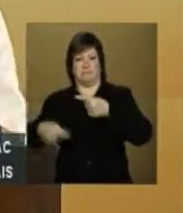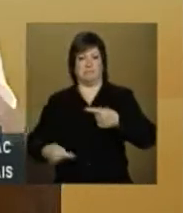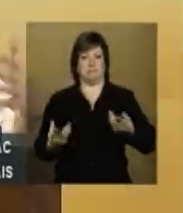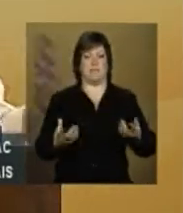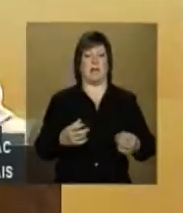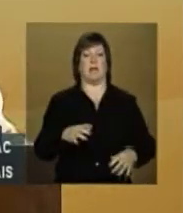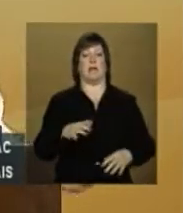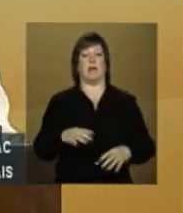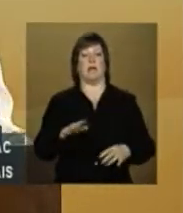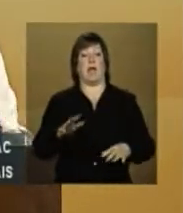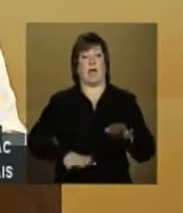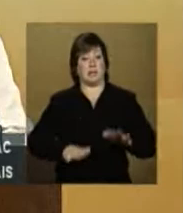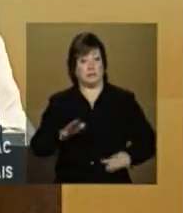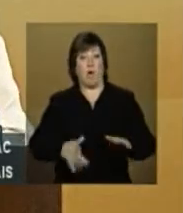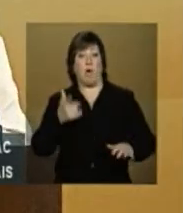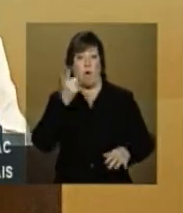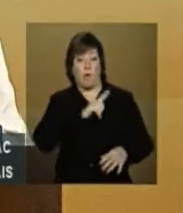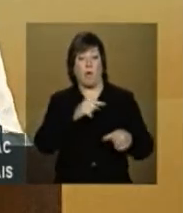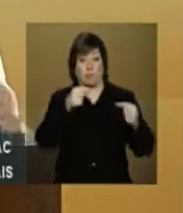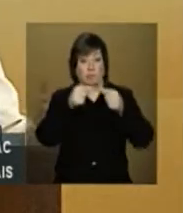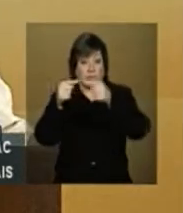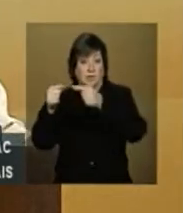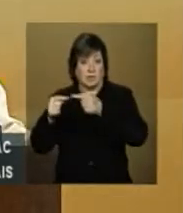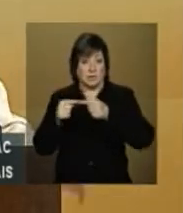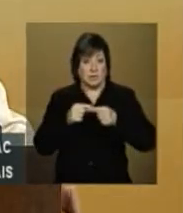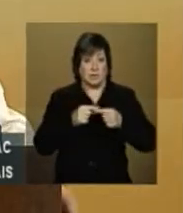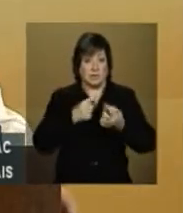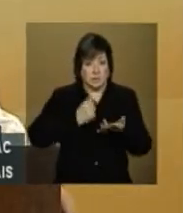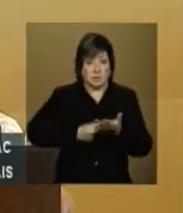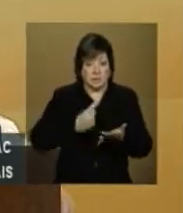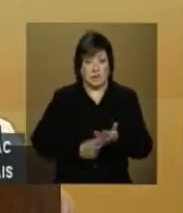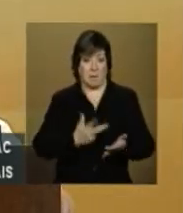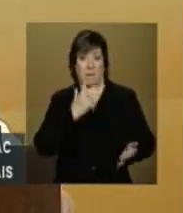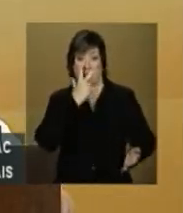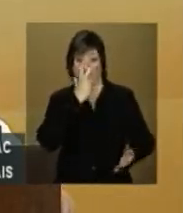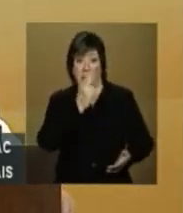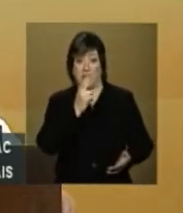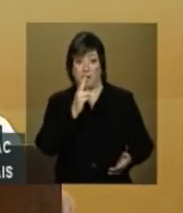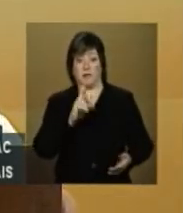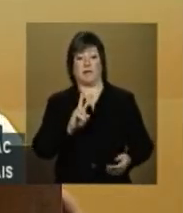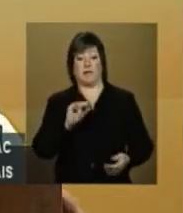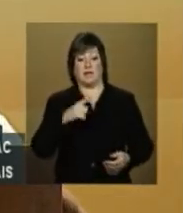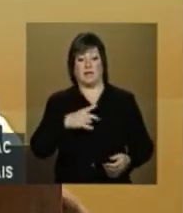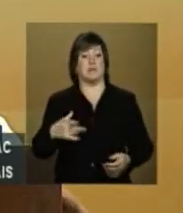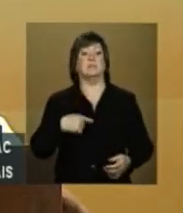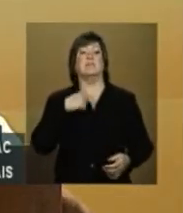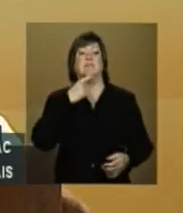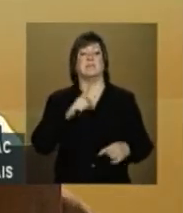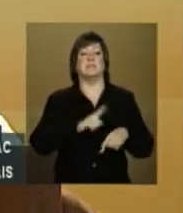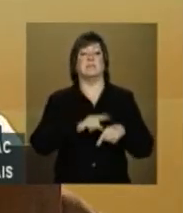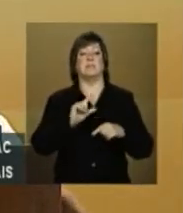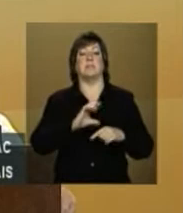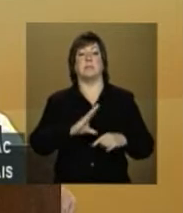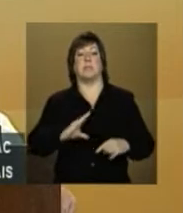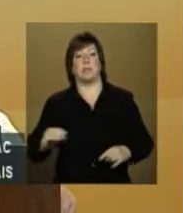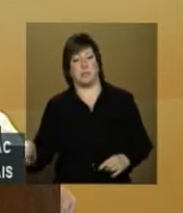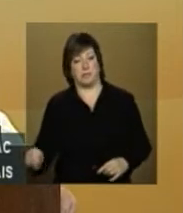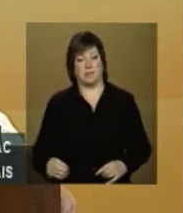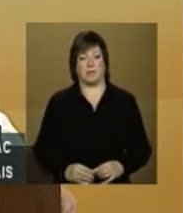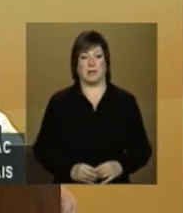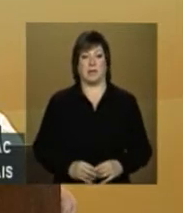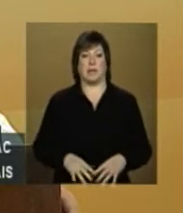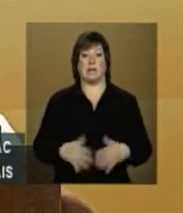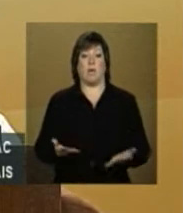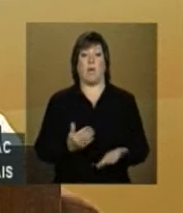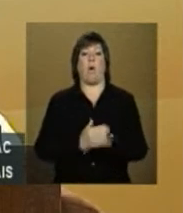muitas vezes conseguem acertar medidas, as medidas parecem que estão durando pouco, e também